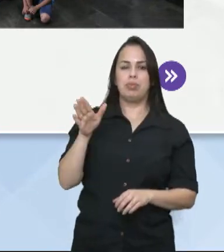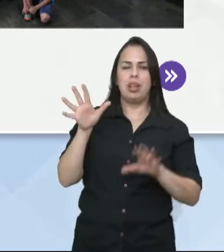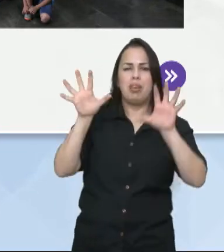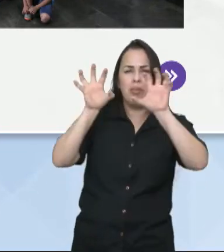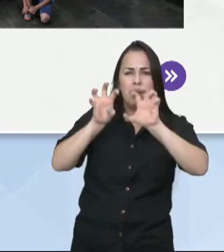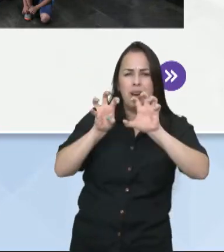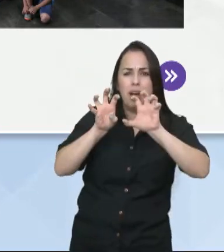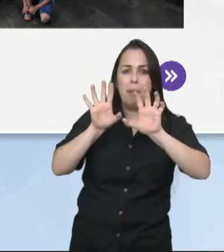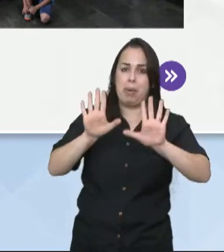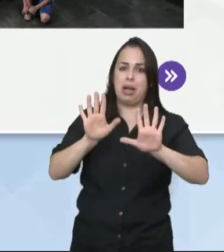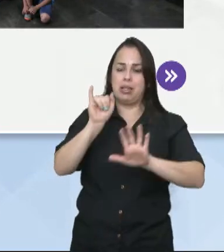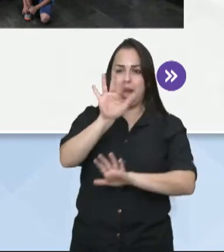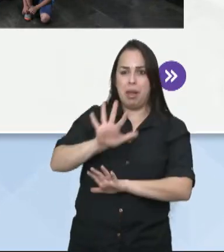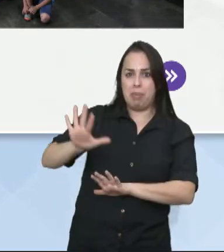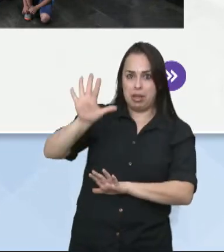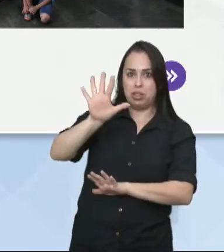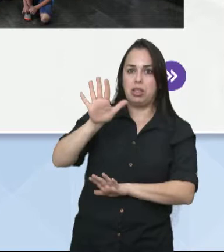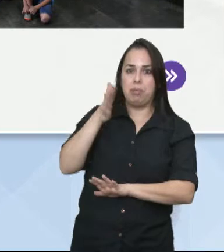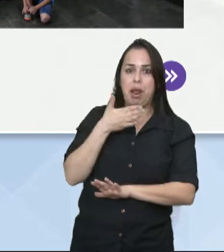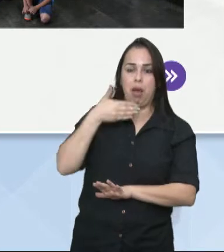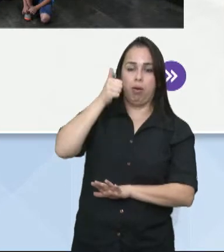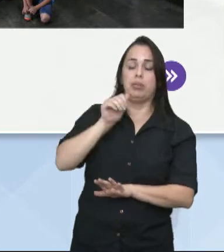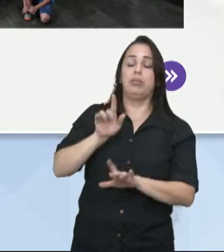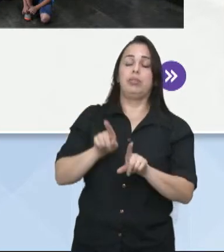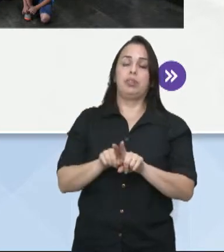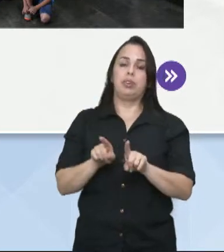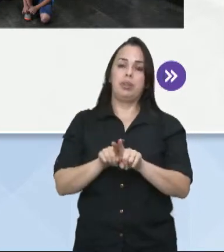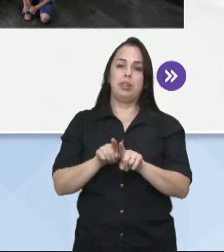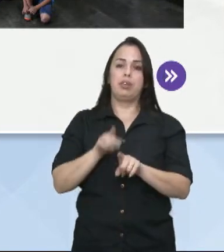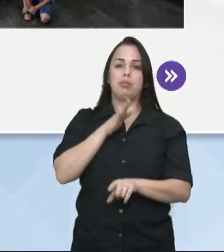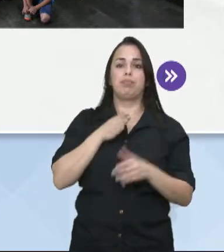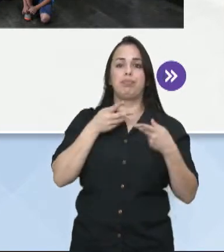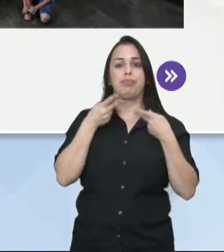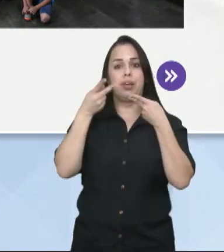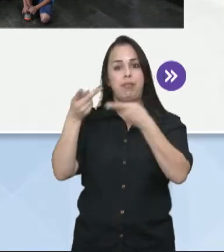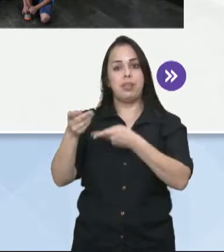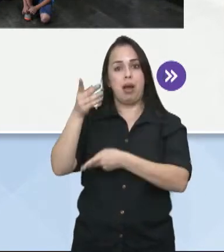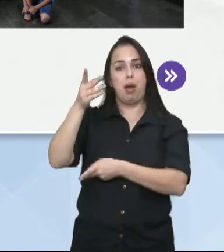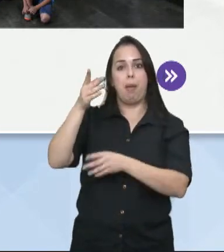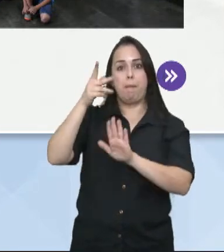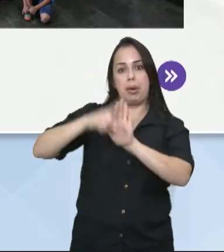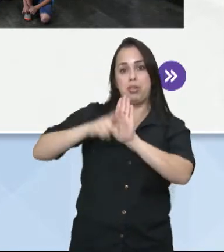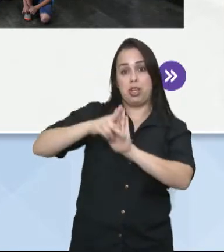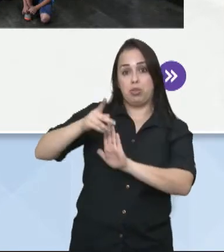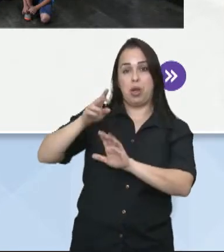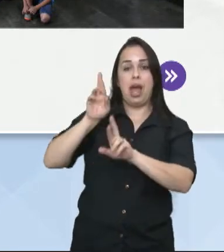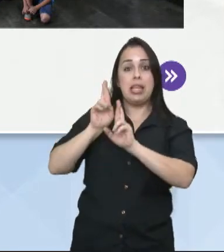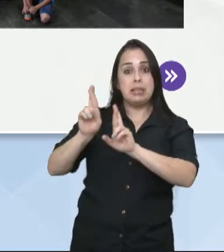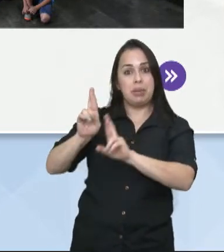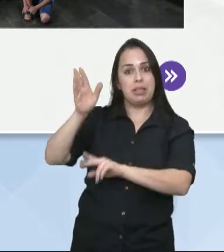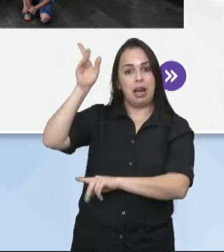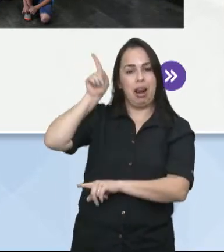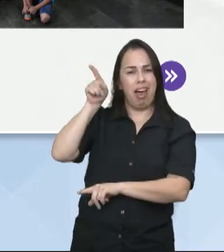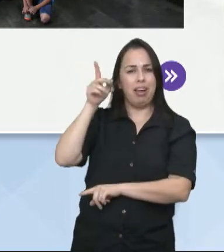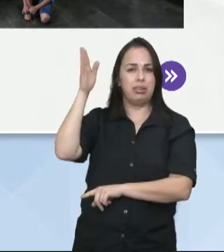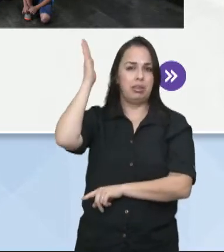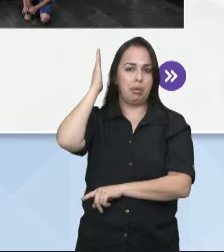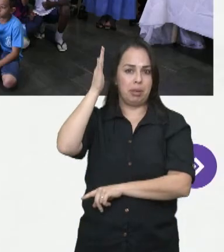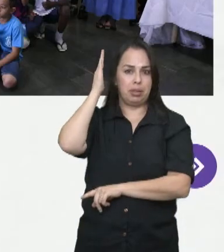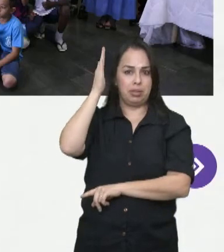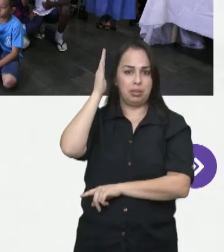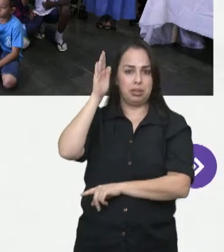escura, mas a imagem na TV está melhor. Fomos visitar o Projeto Esperança em Taubaté. Uma entidade sem